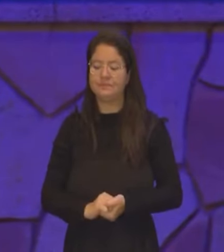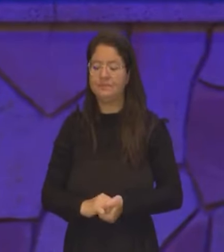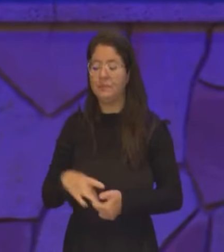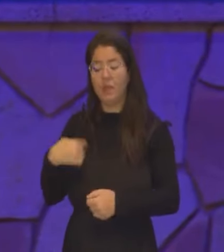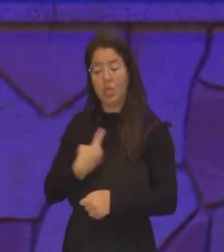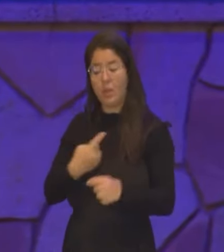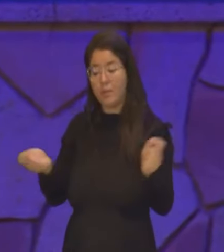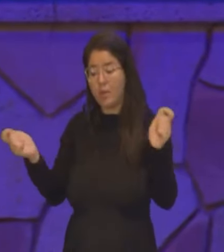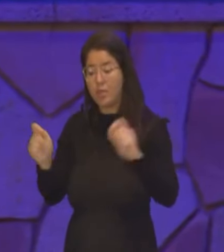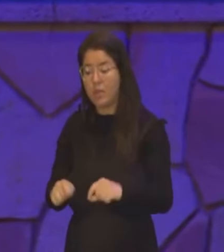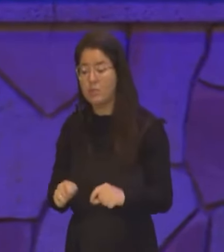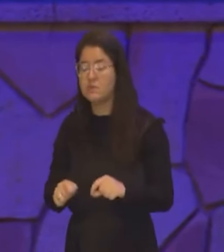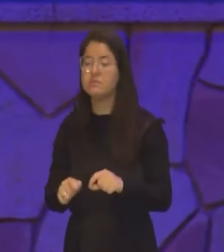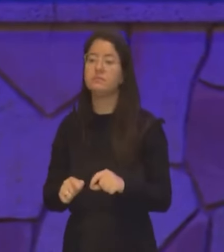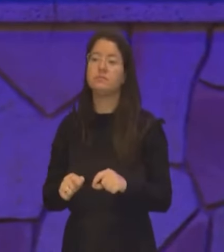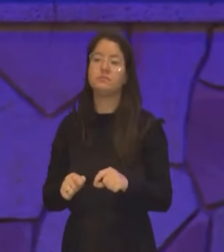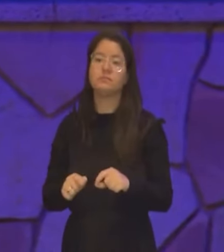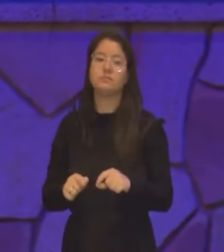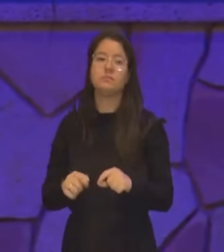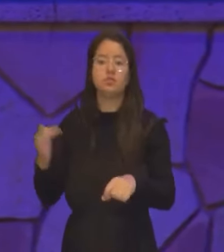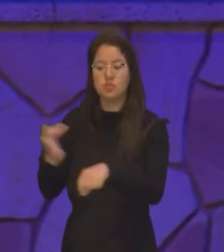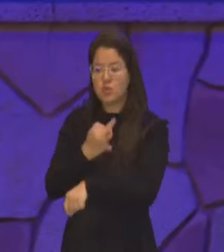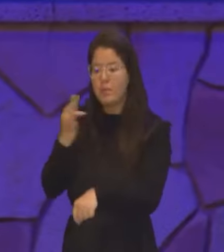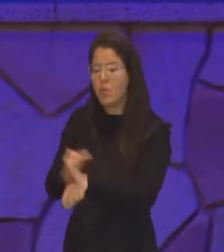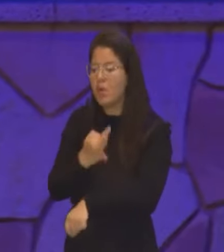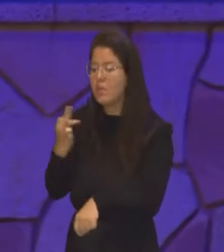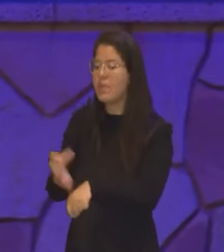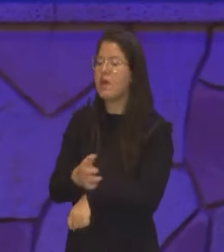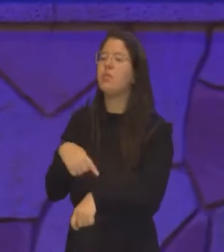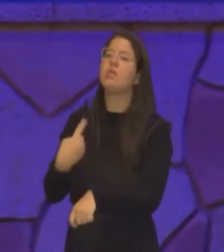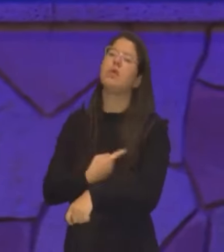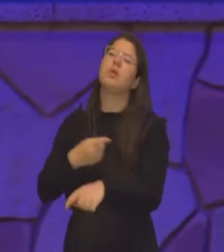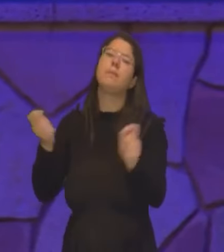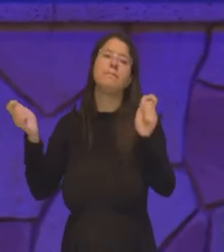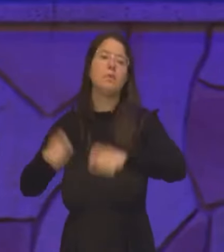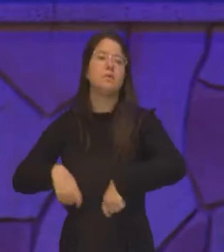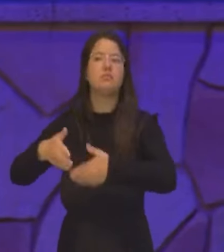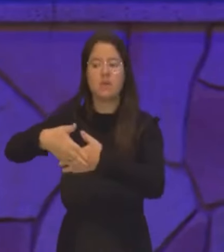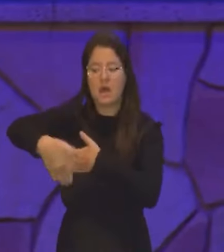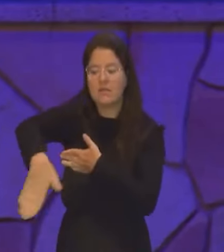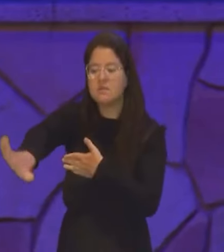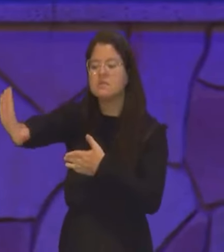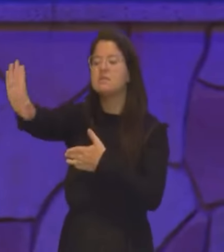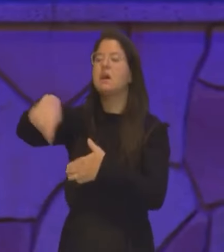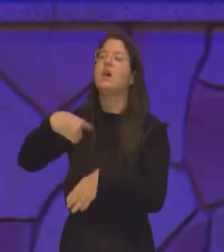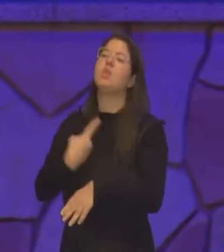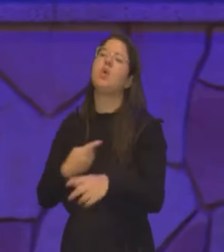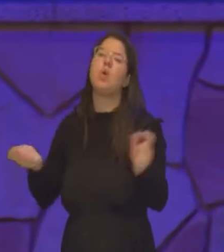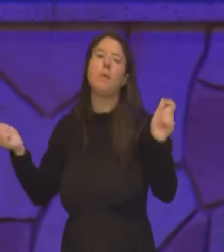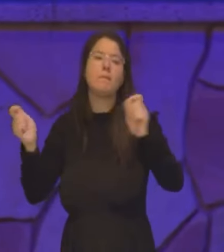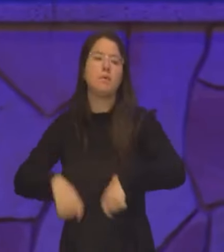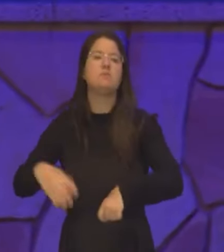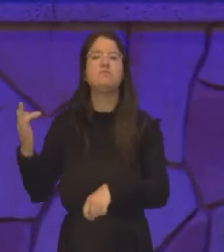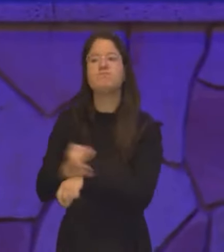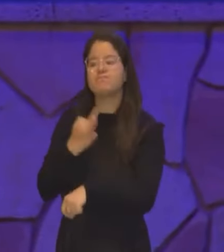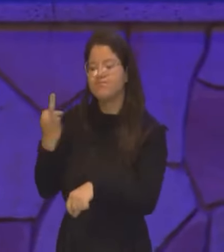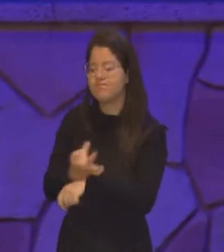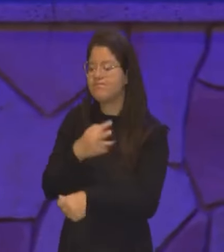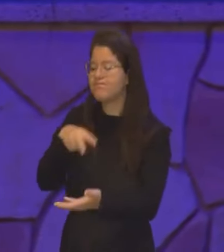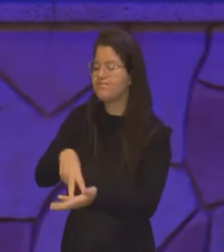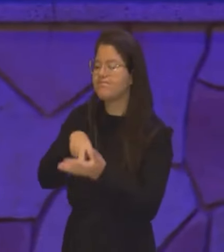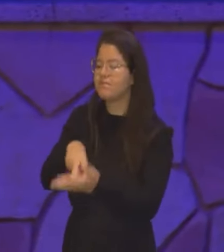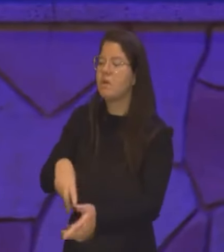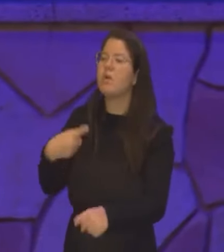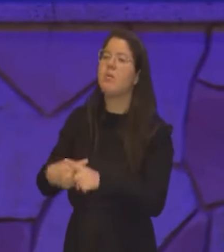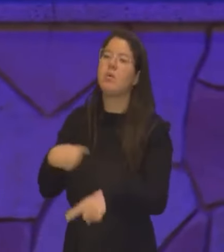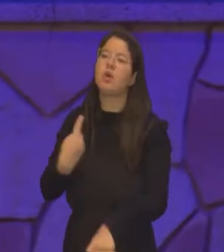Nós podemos suportar, nós podemos avançar, nós podemos resistir, porque